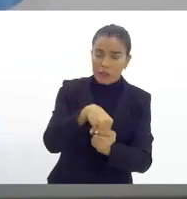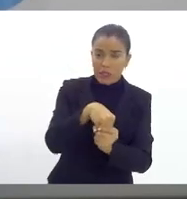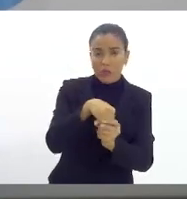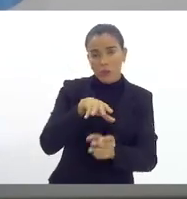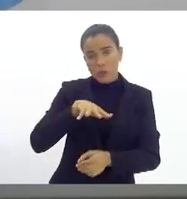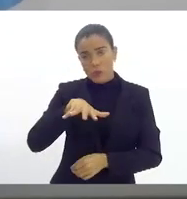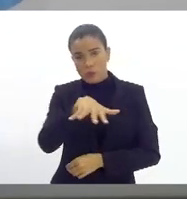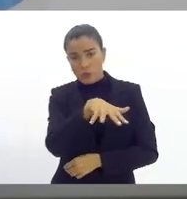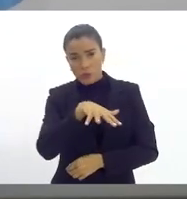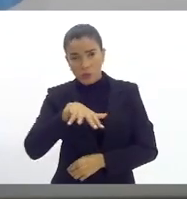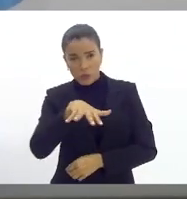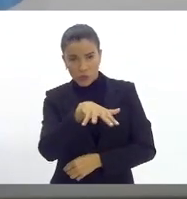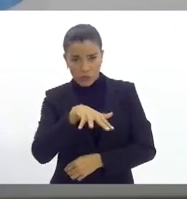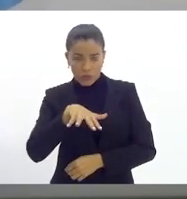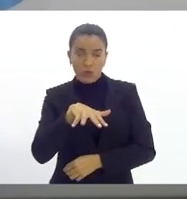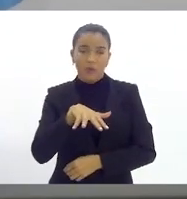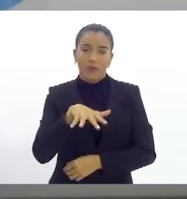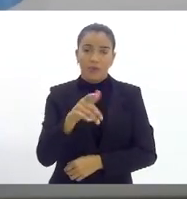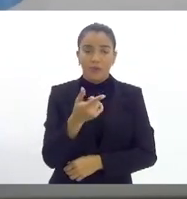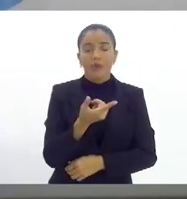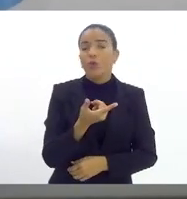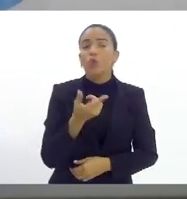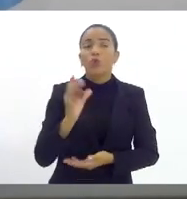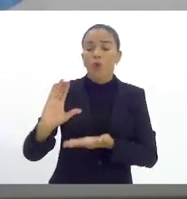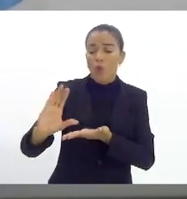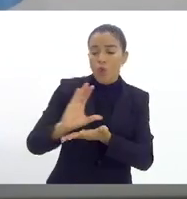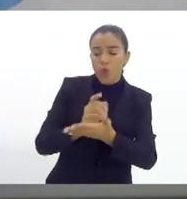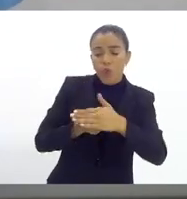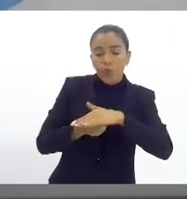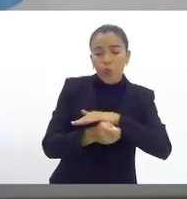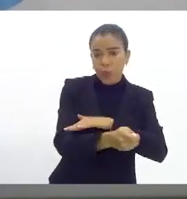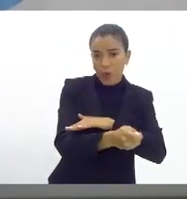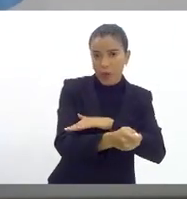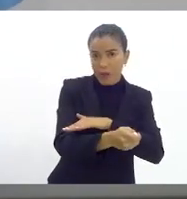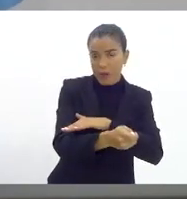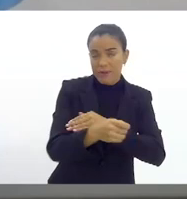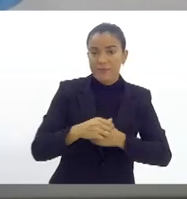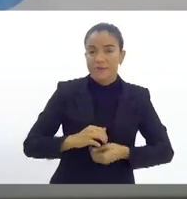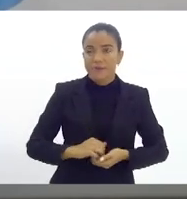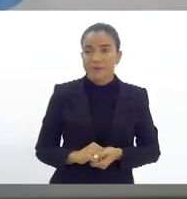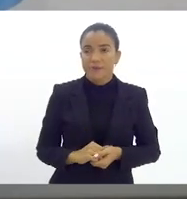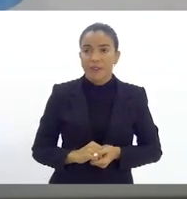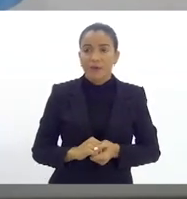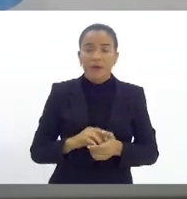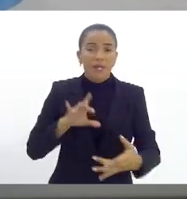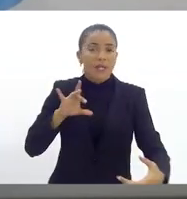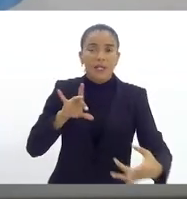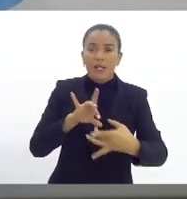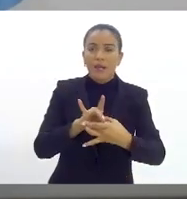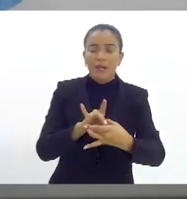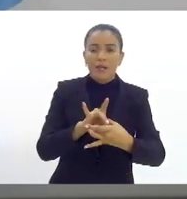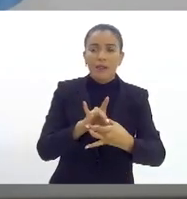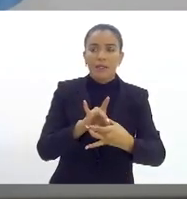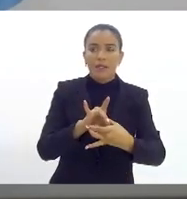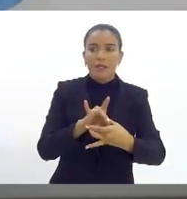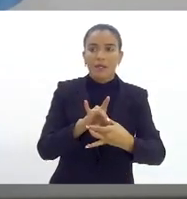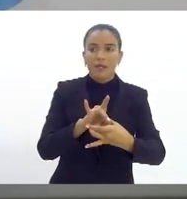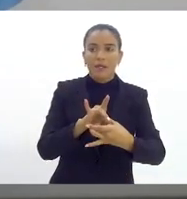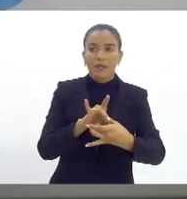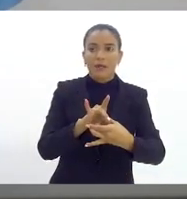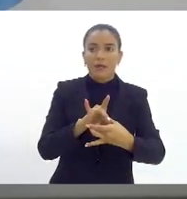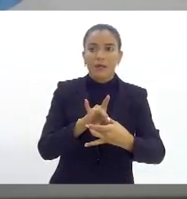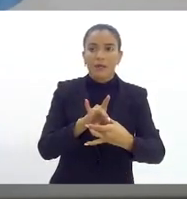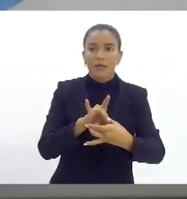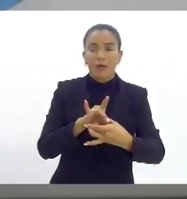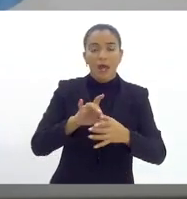do gordo desse fundo do montante desse fundo que é justamente o montante diretamente ligado a